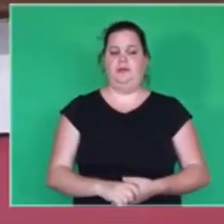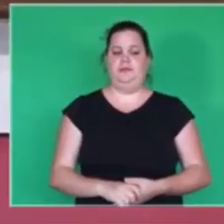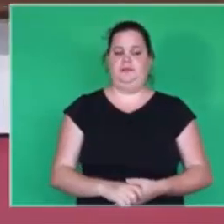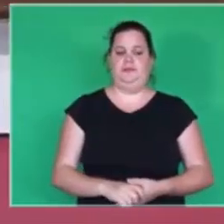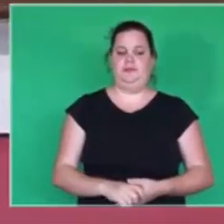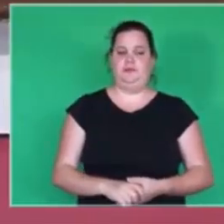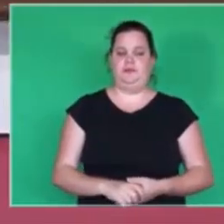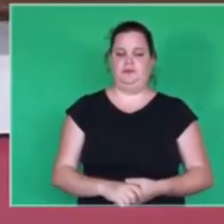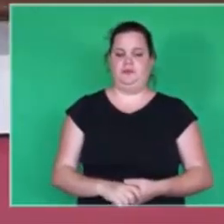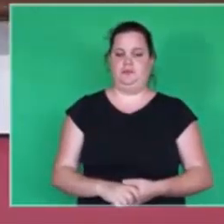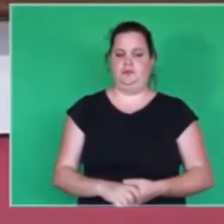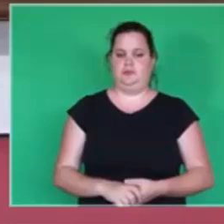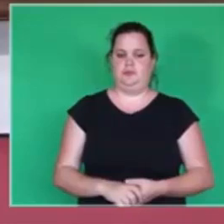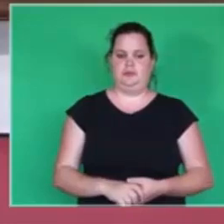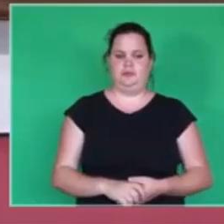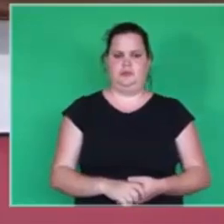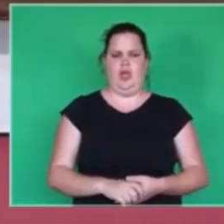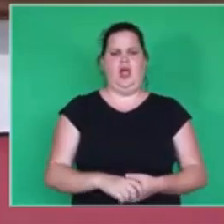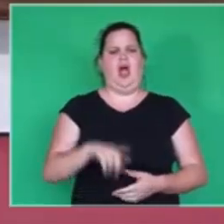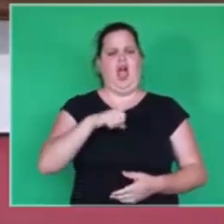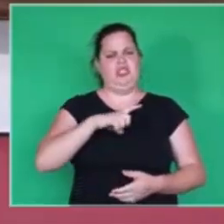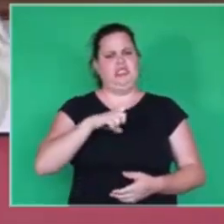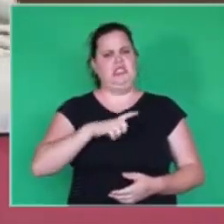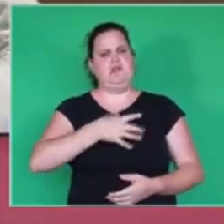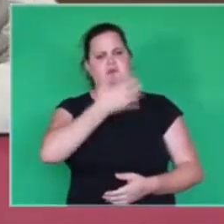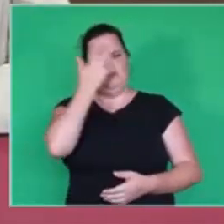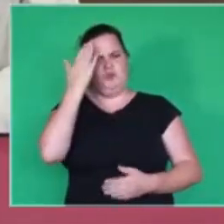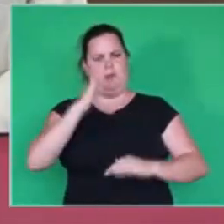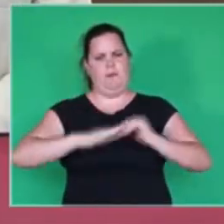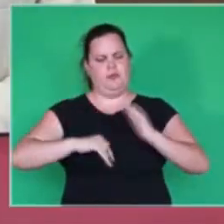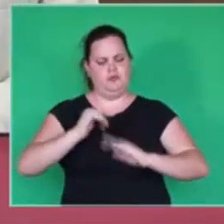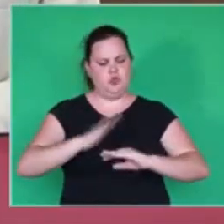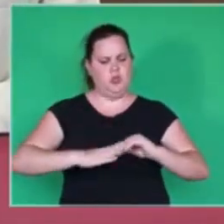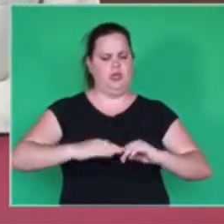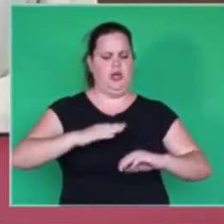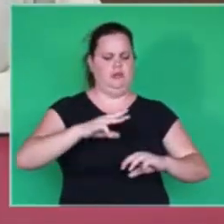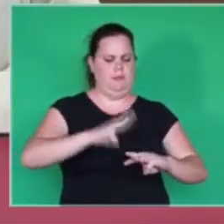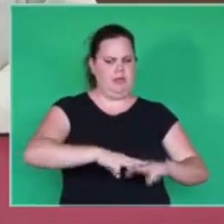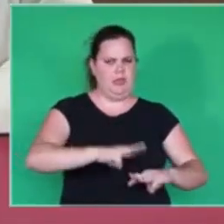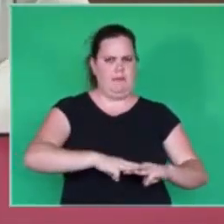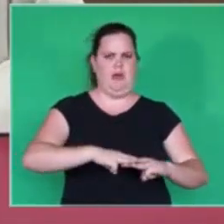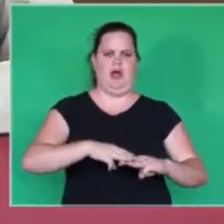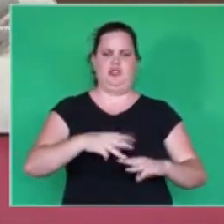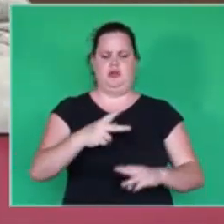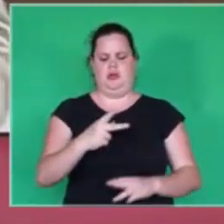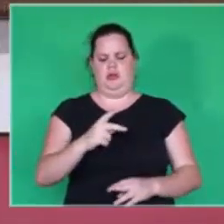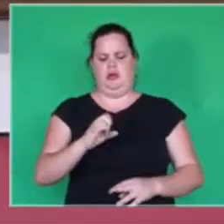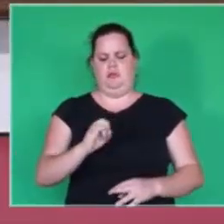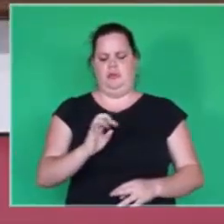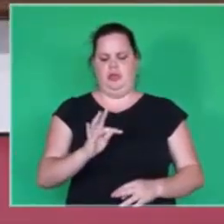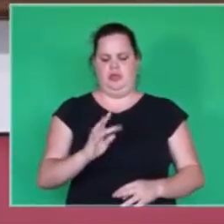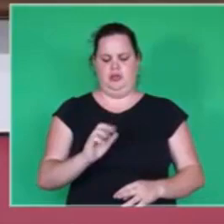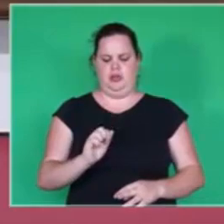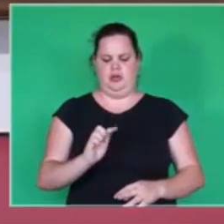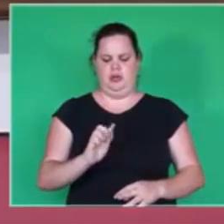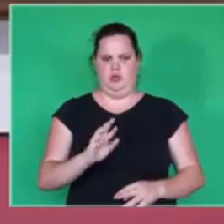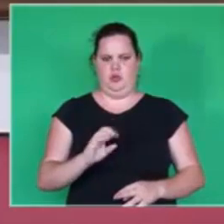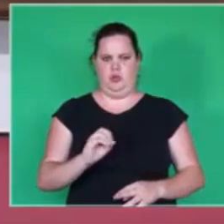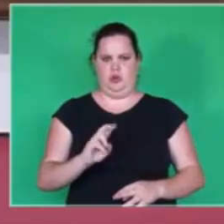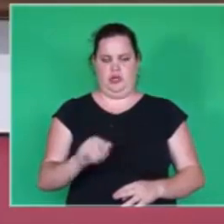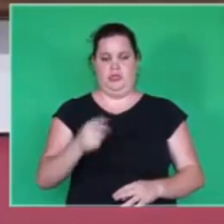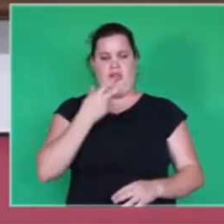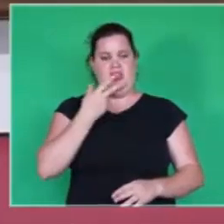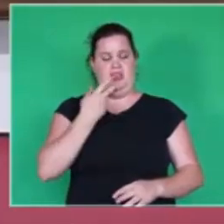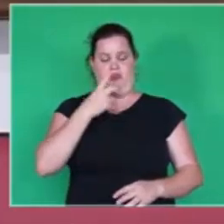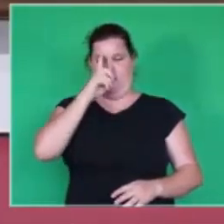o matemático e tudo isso. Pitágoras, chamado, conhecido. Então ele dizia que Deus tinha feito